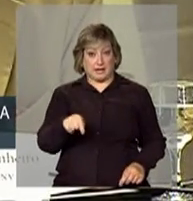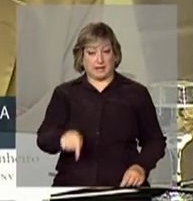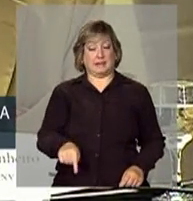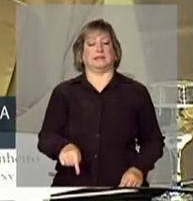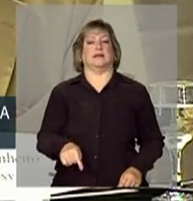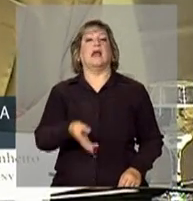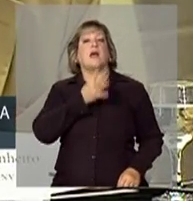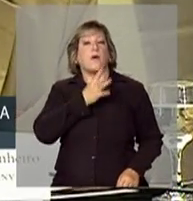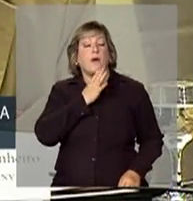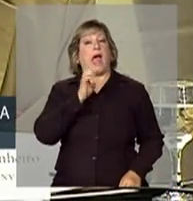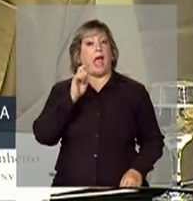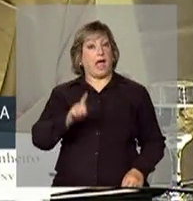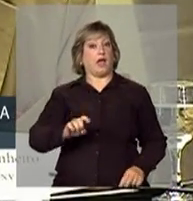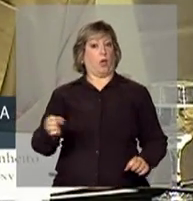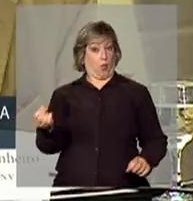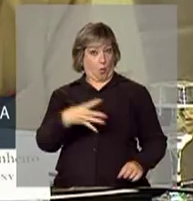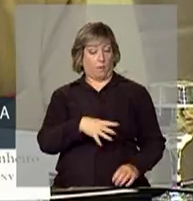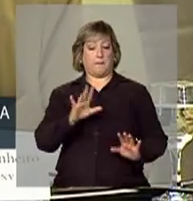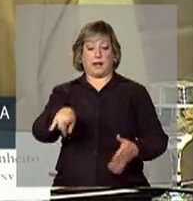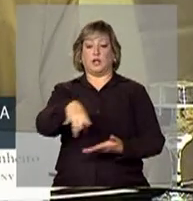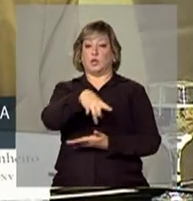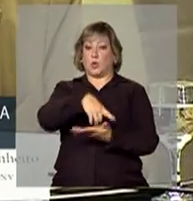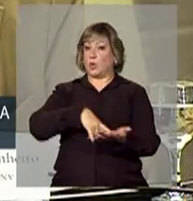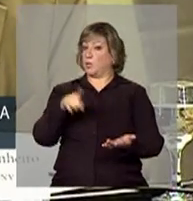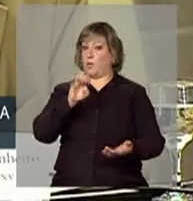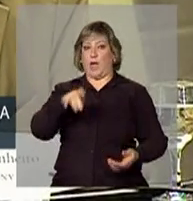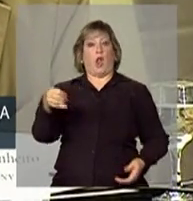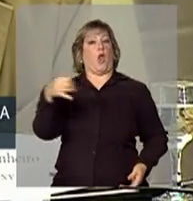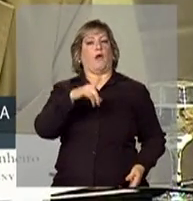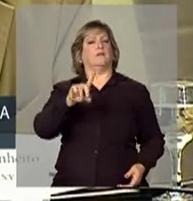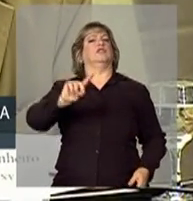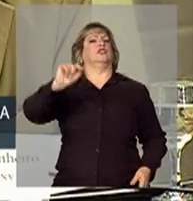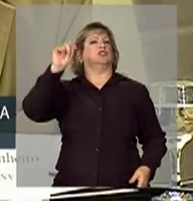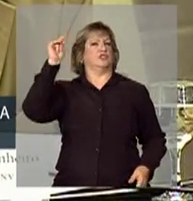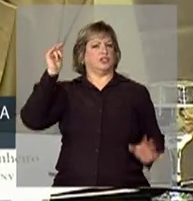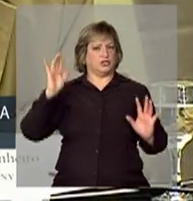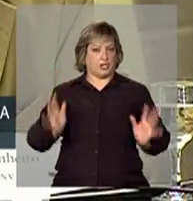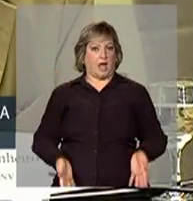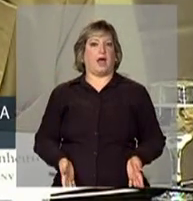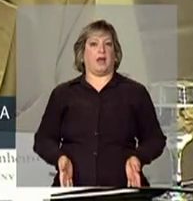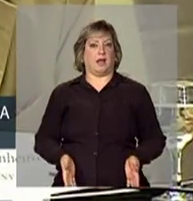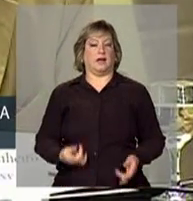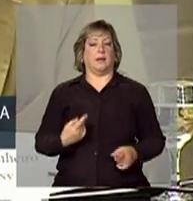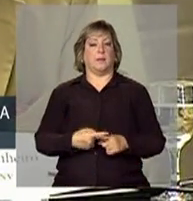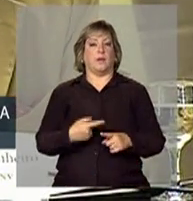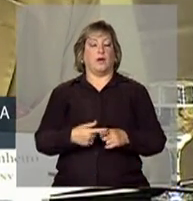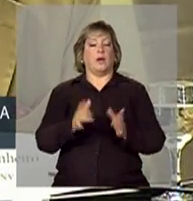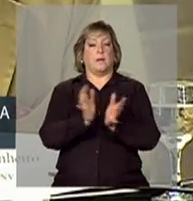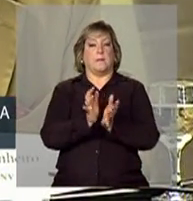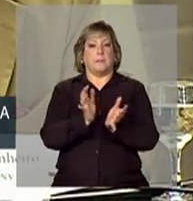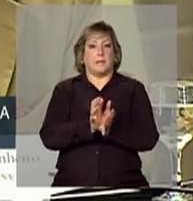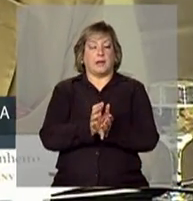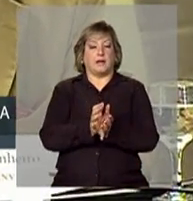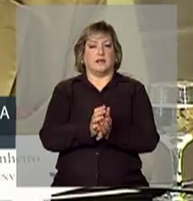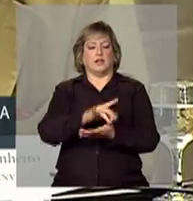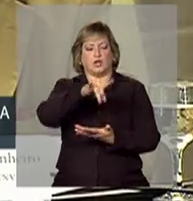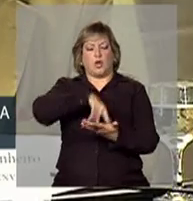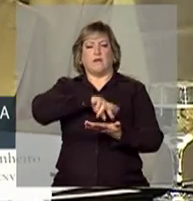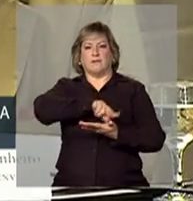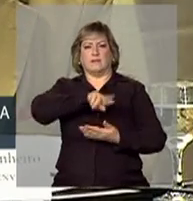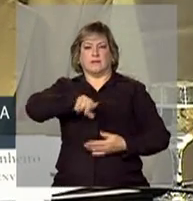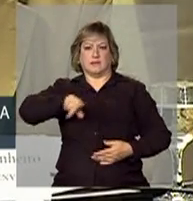inédito, mas o documento não é inédito, porque faz parte de uma série documental